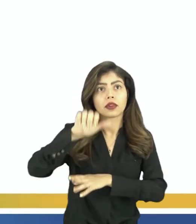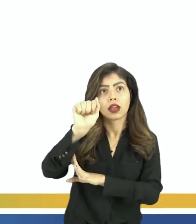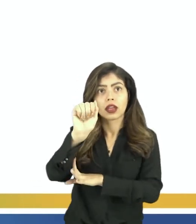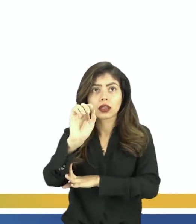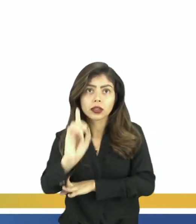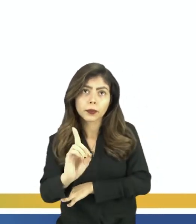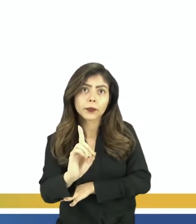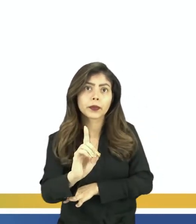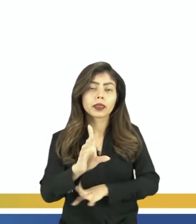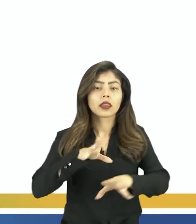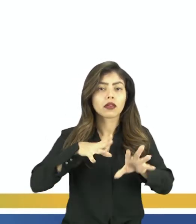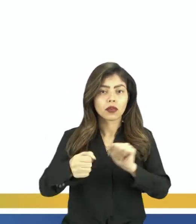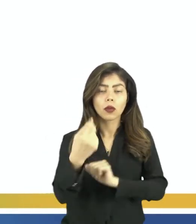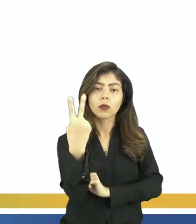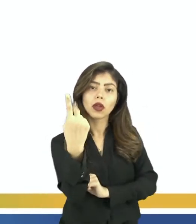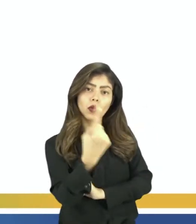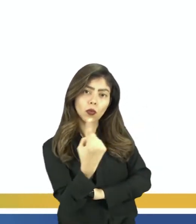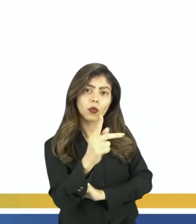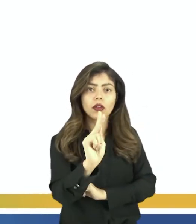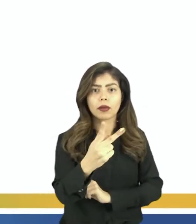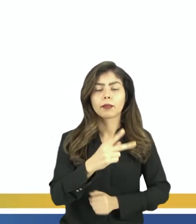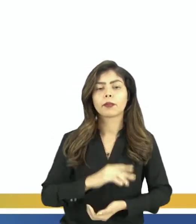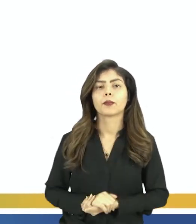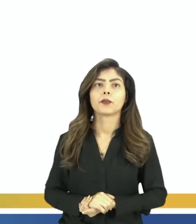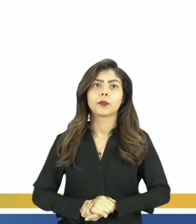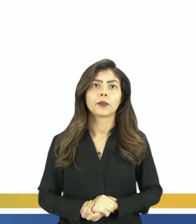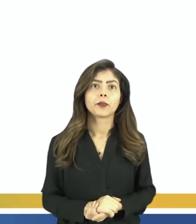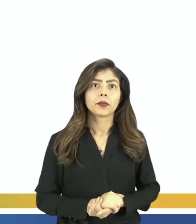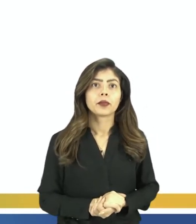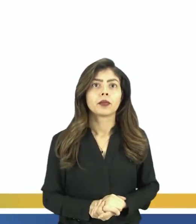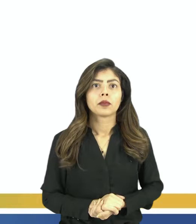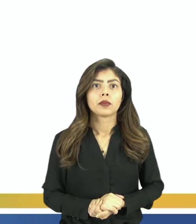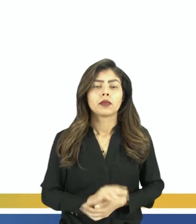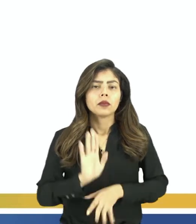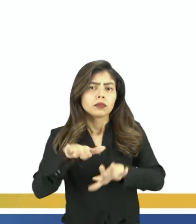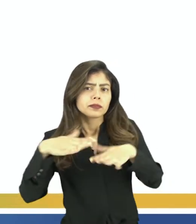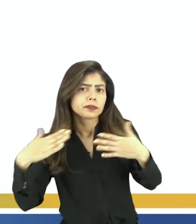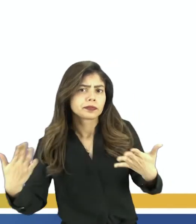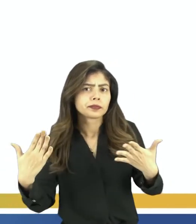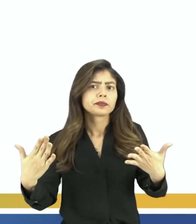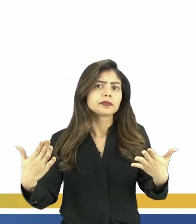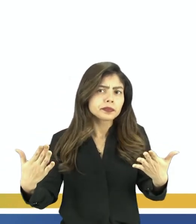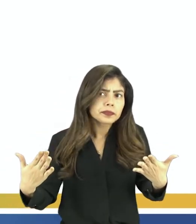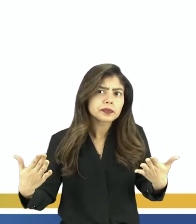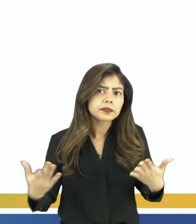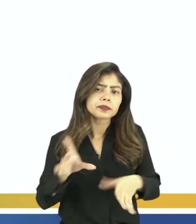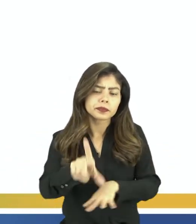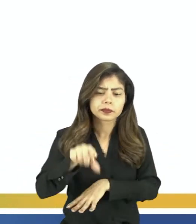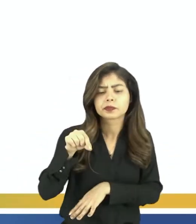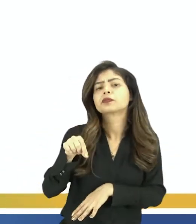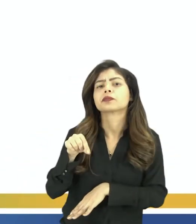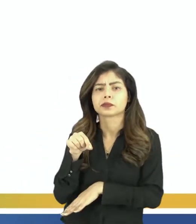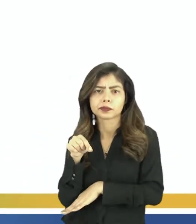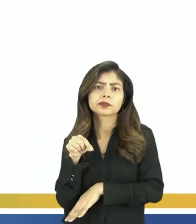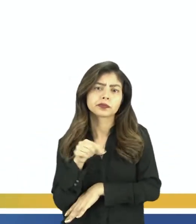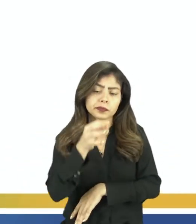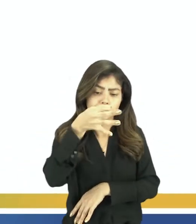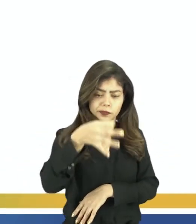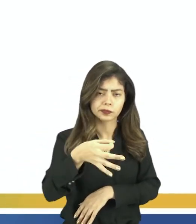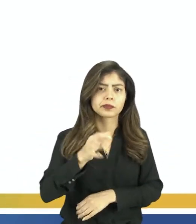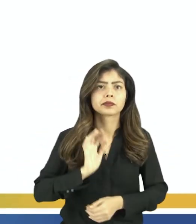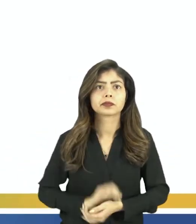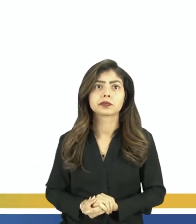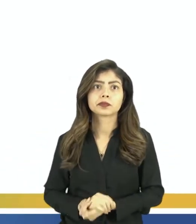D, porque tem a formação de apenas um H+. Então, qual a alternativa que a gente vai marcar